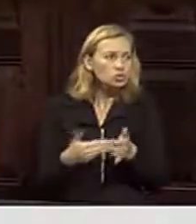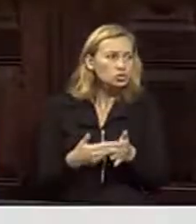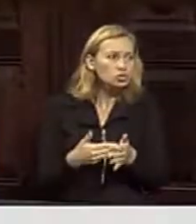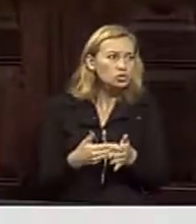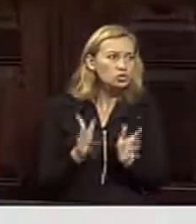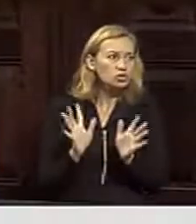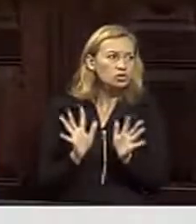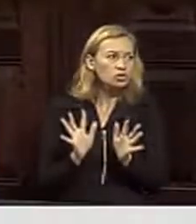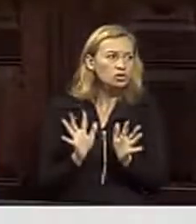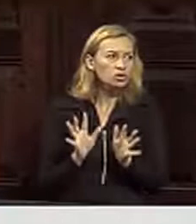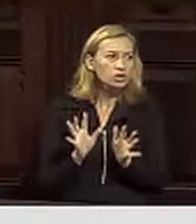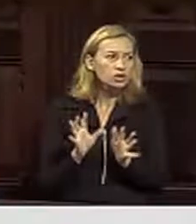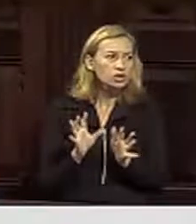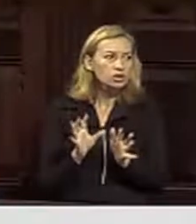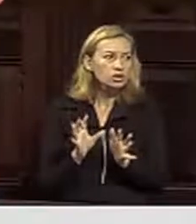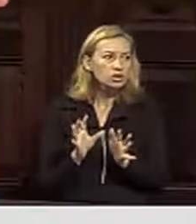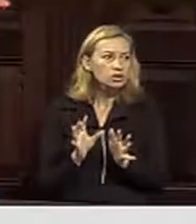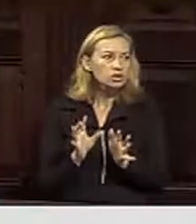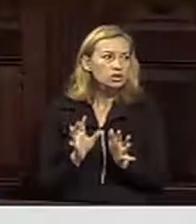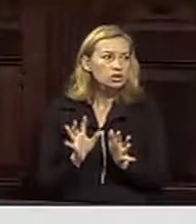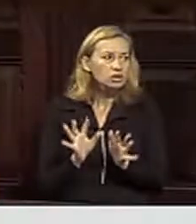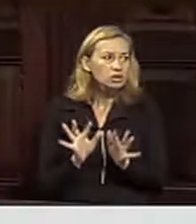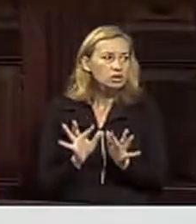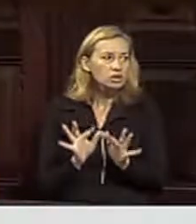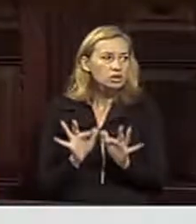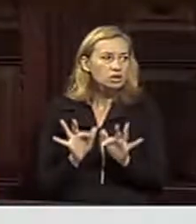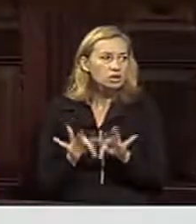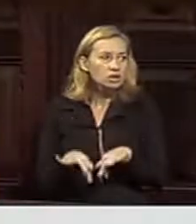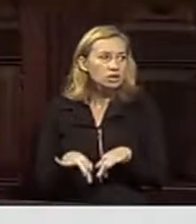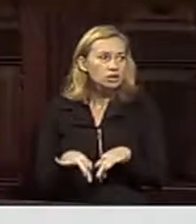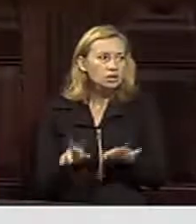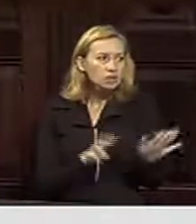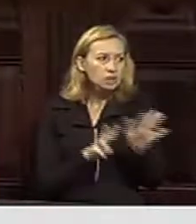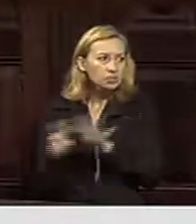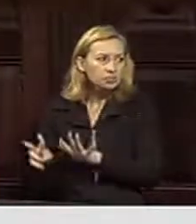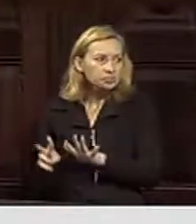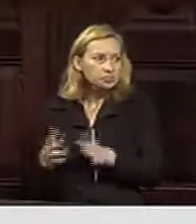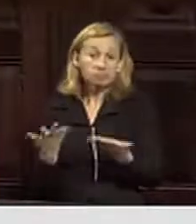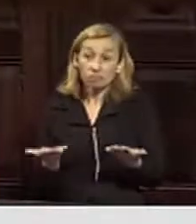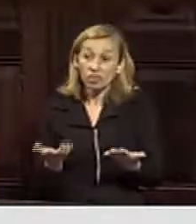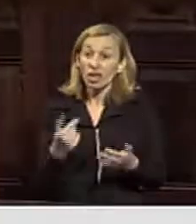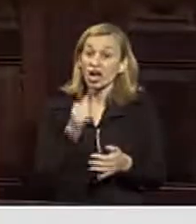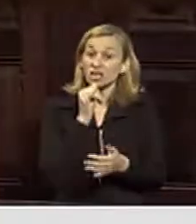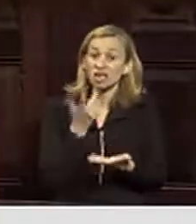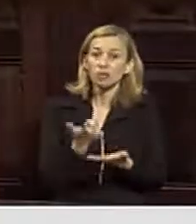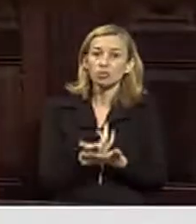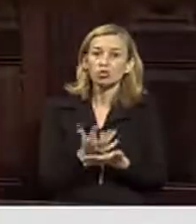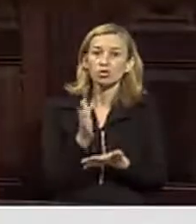RJ-130, já falamos aqui, a famosa estrada Friburgo-Teresópolis,